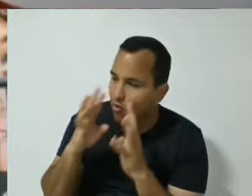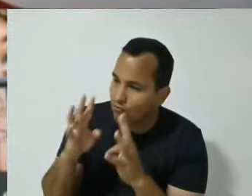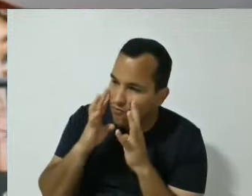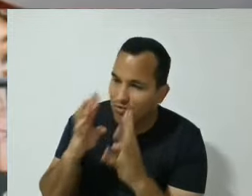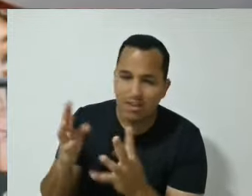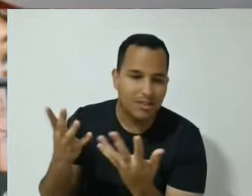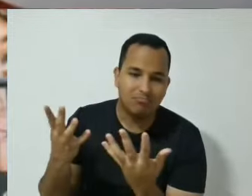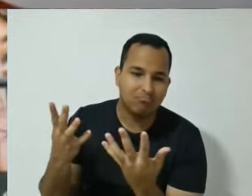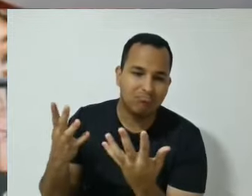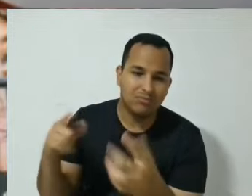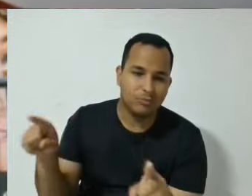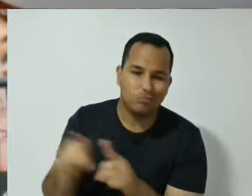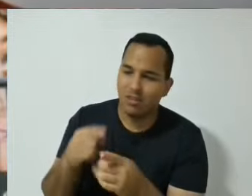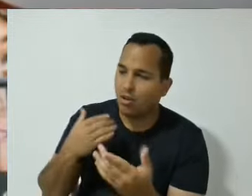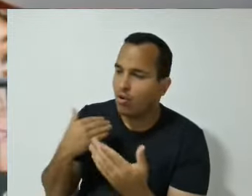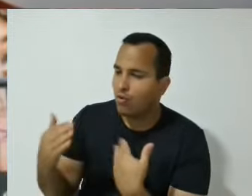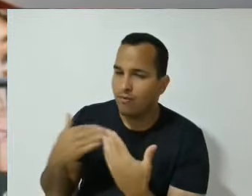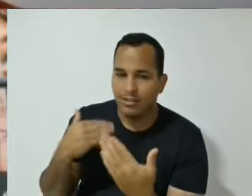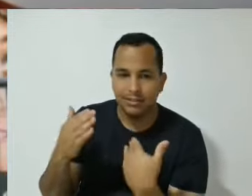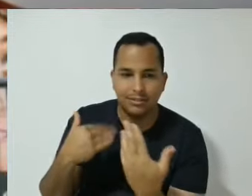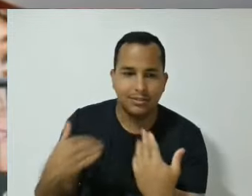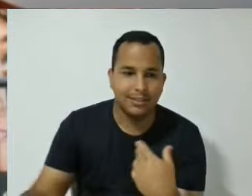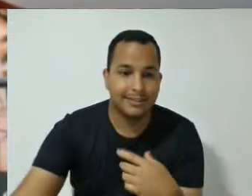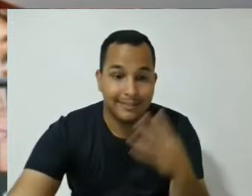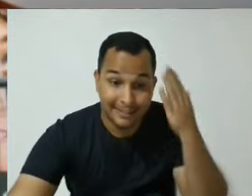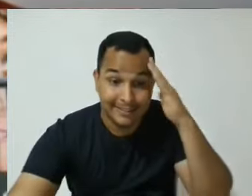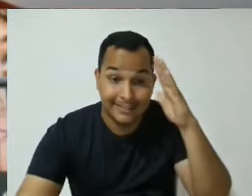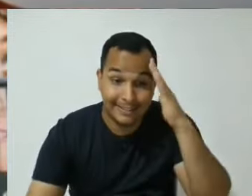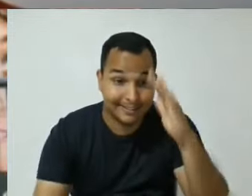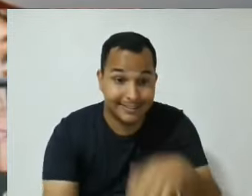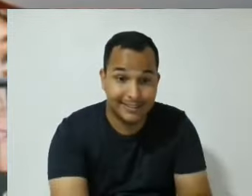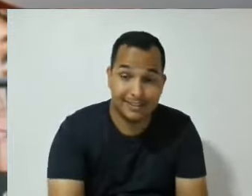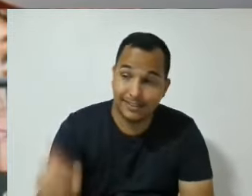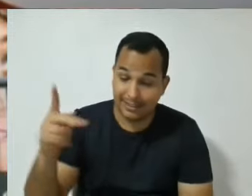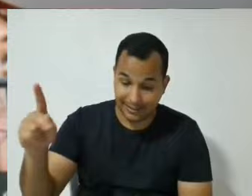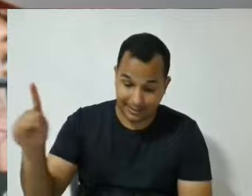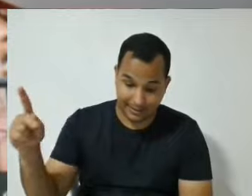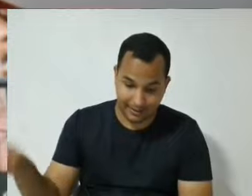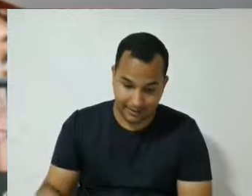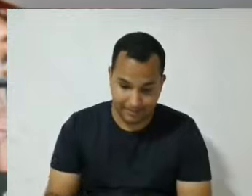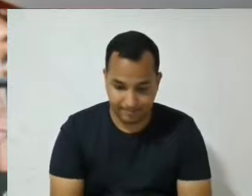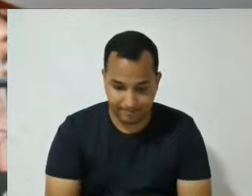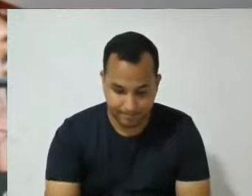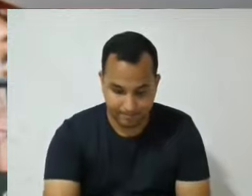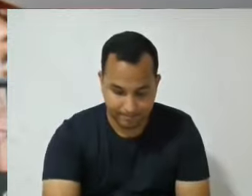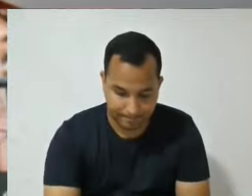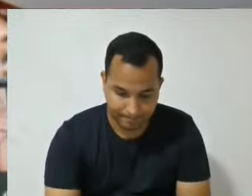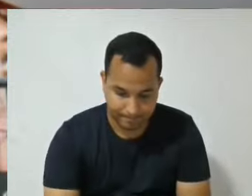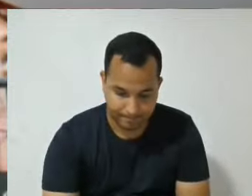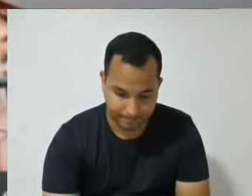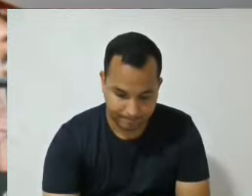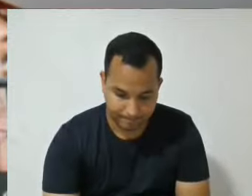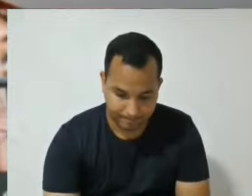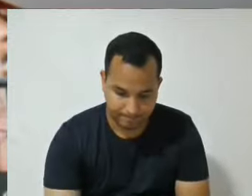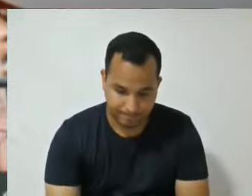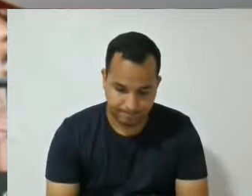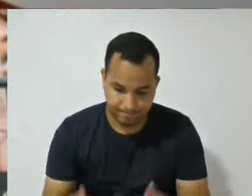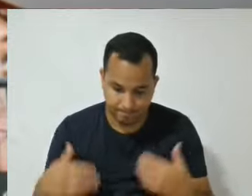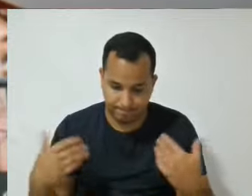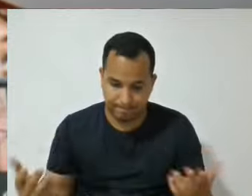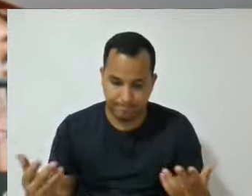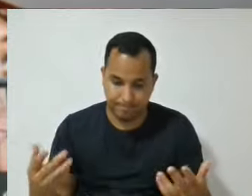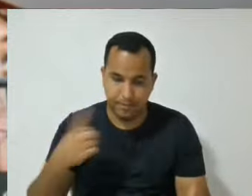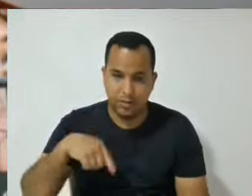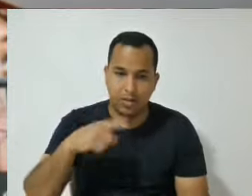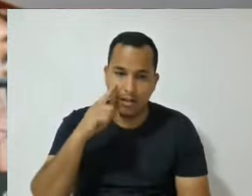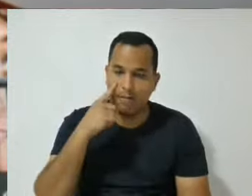conversar, da gente entender esse público, conhecer esse público. Então, na hora que eu me vi, né, que a gente se viu com os